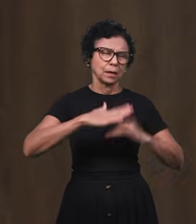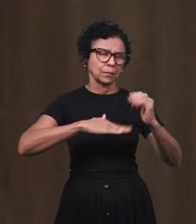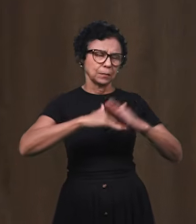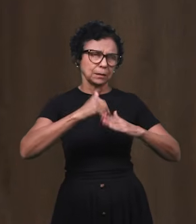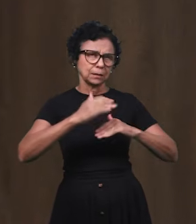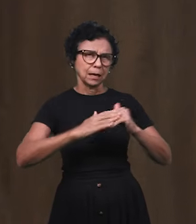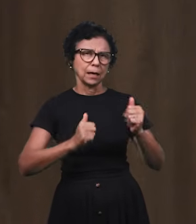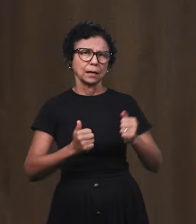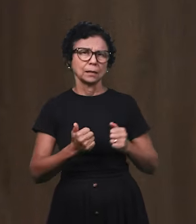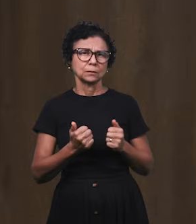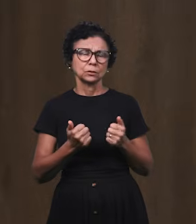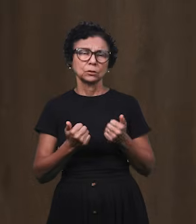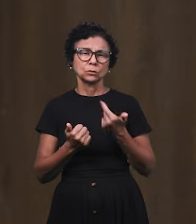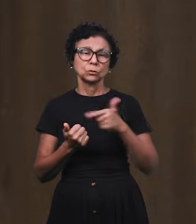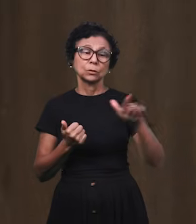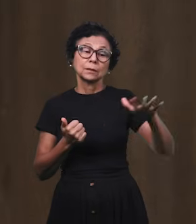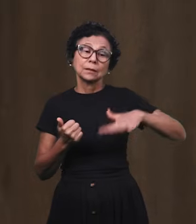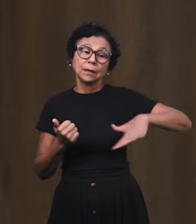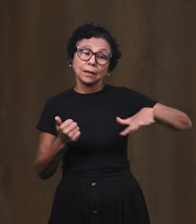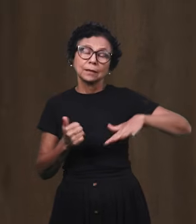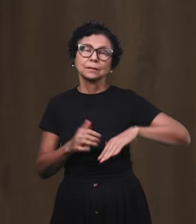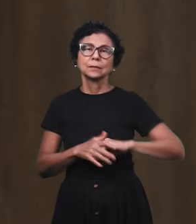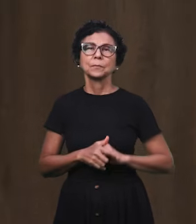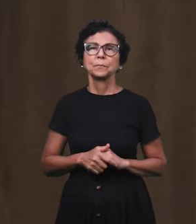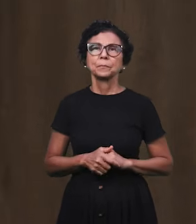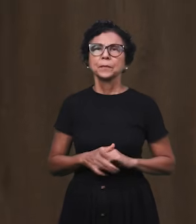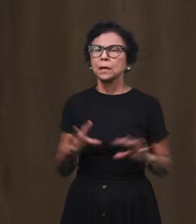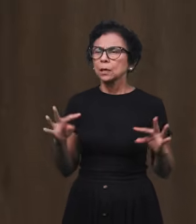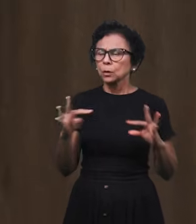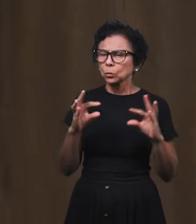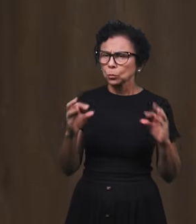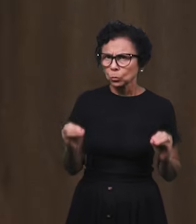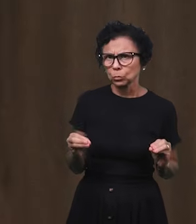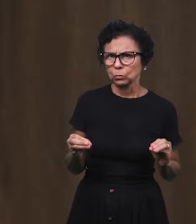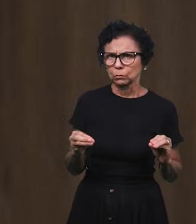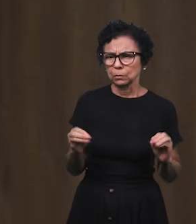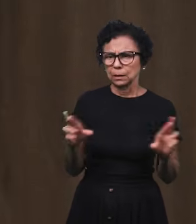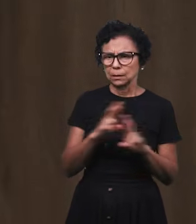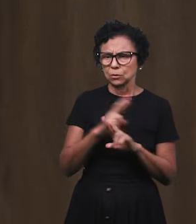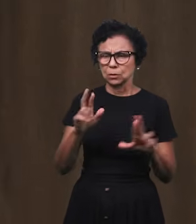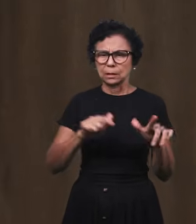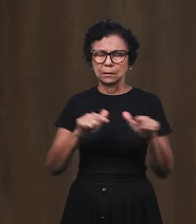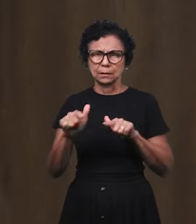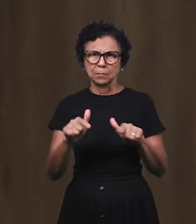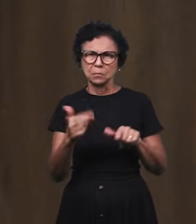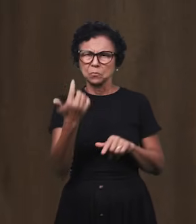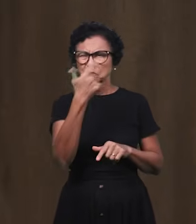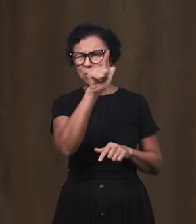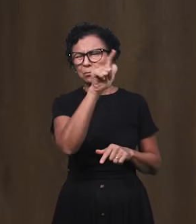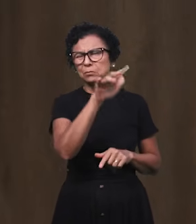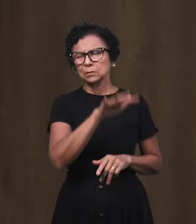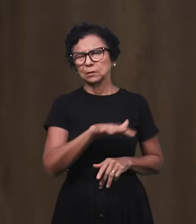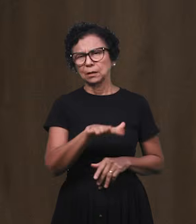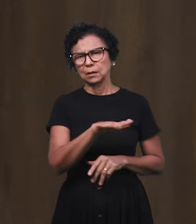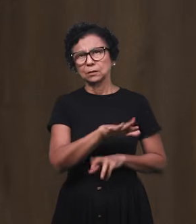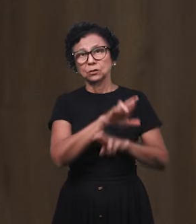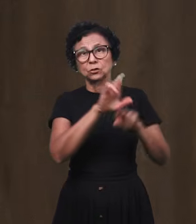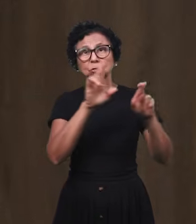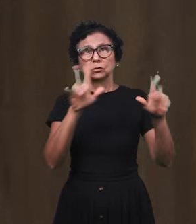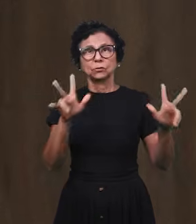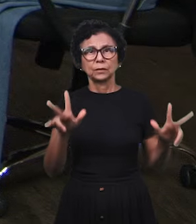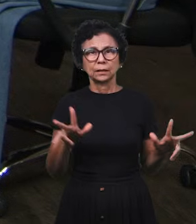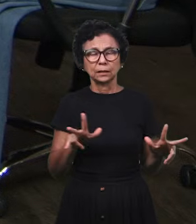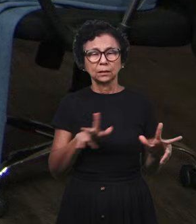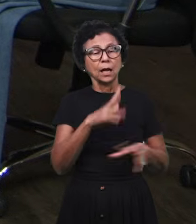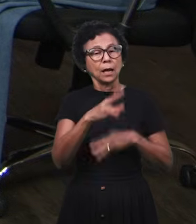viesse de outra área, aquilo vai me agregar valor. Porque é a experiência de vida, e a experiência ela conta muito, né? Às vezes a experiência ela